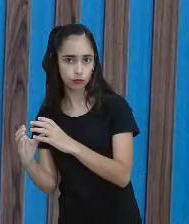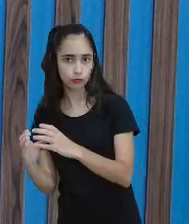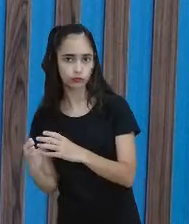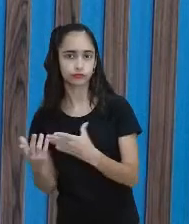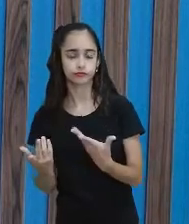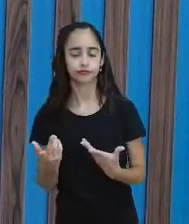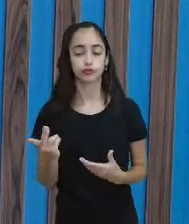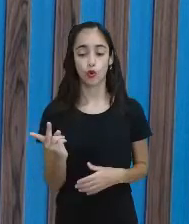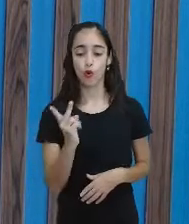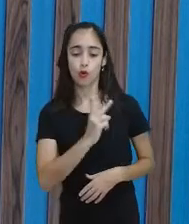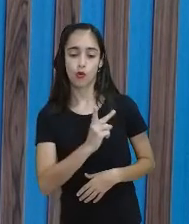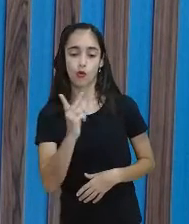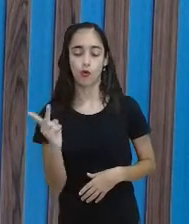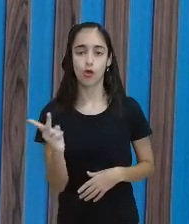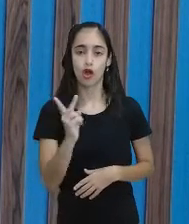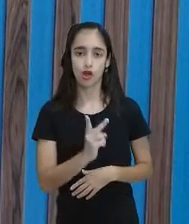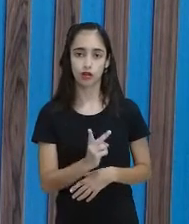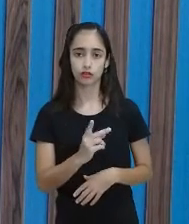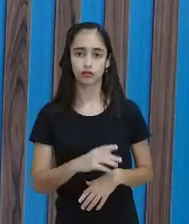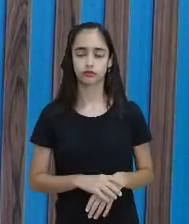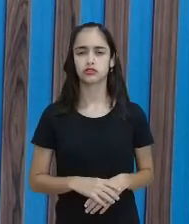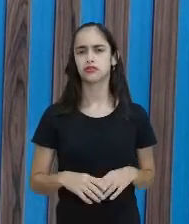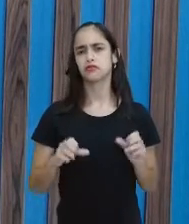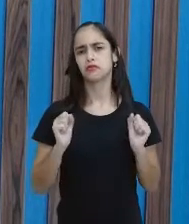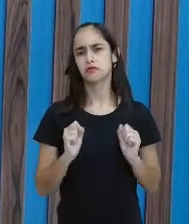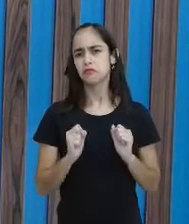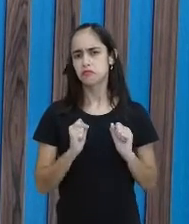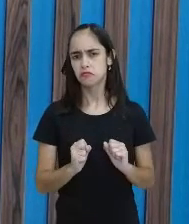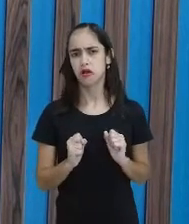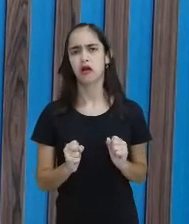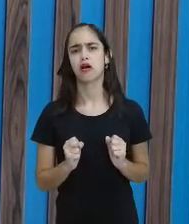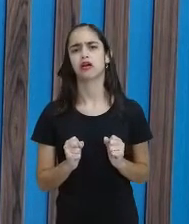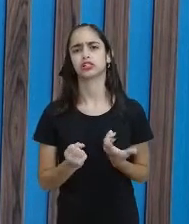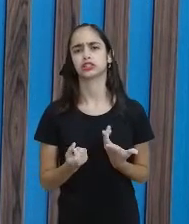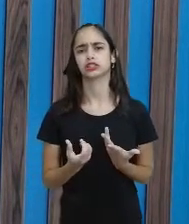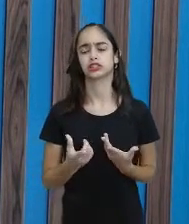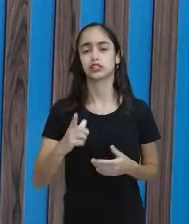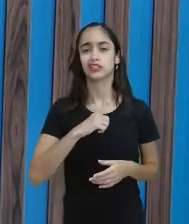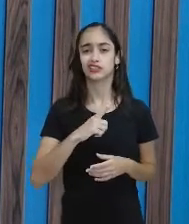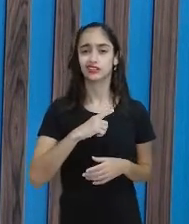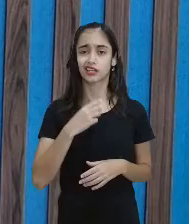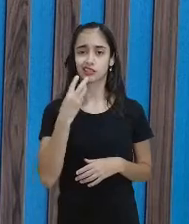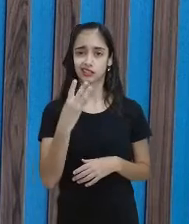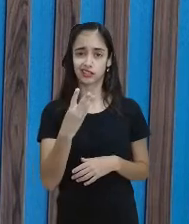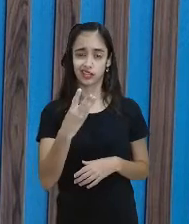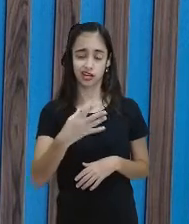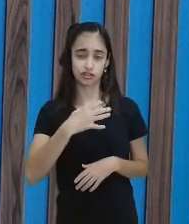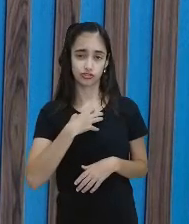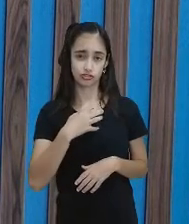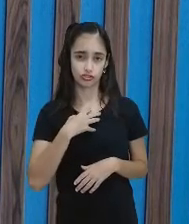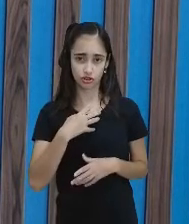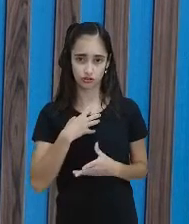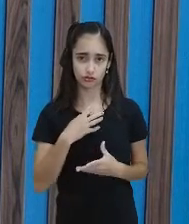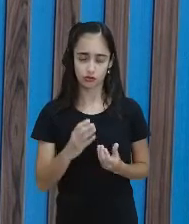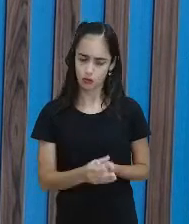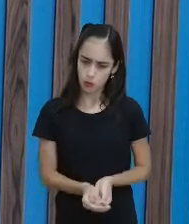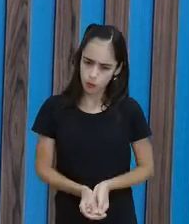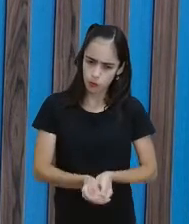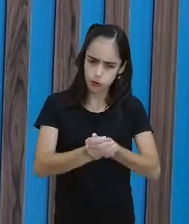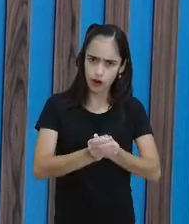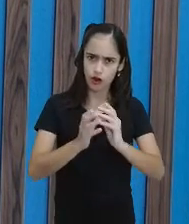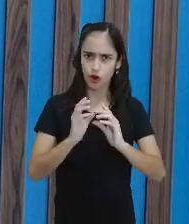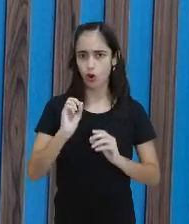rebatida, né, pode ser uma bola arremessada ou lançada. E aí eu sempre gosto de lembrar, né, que